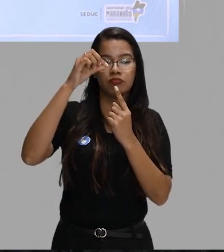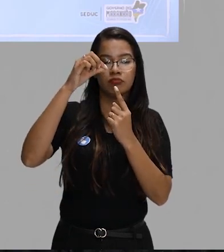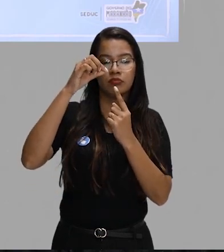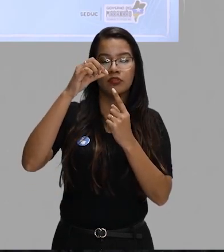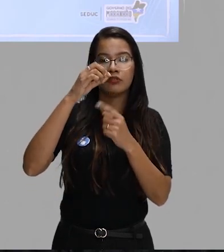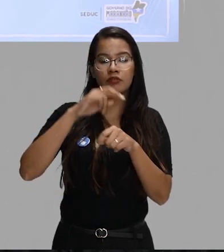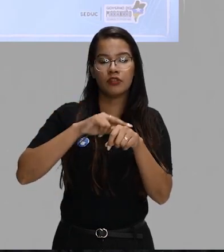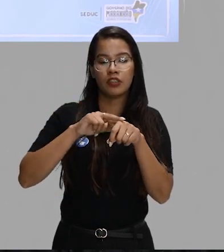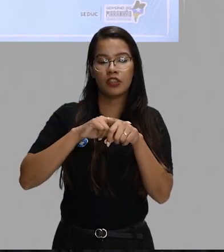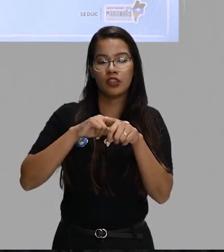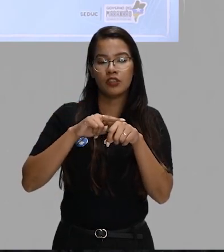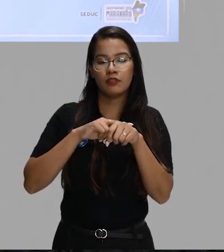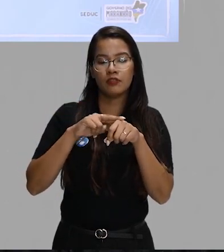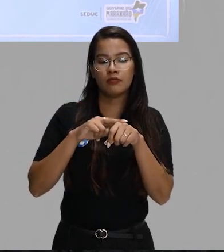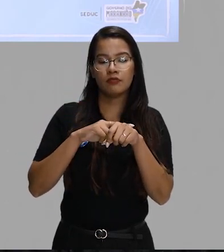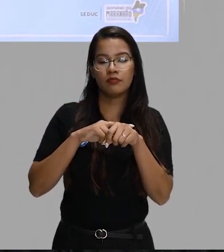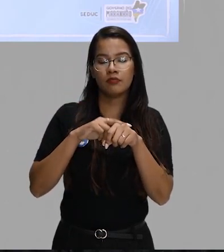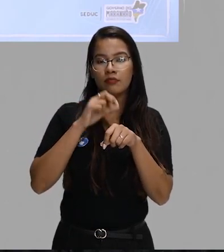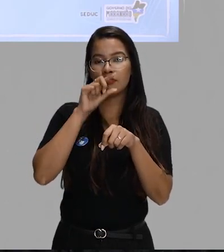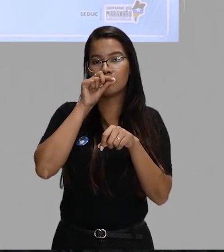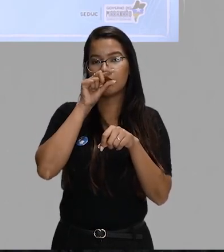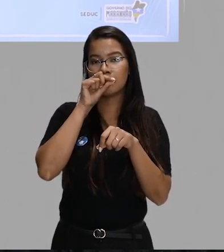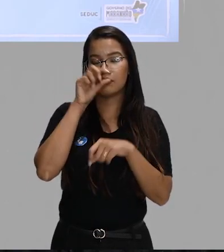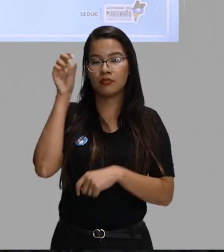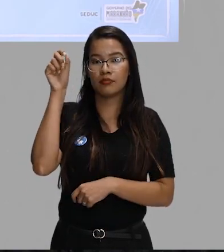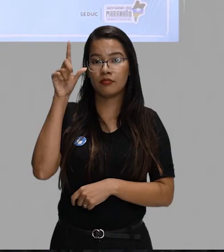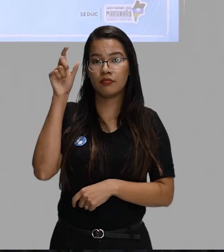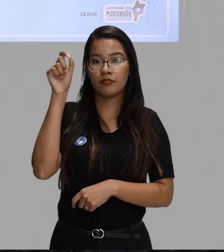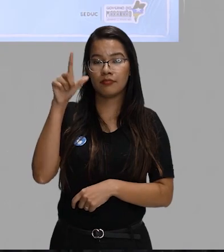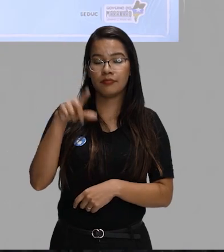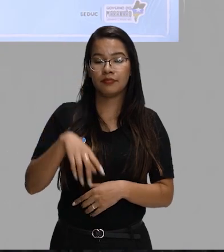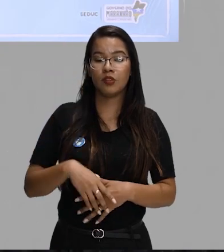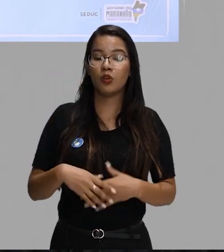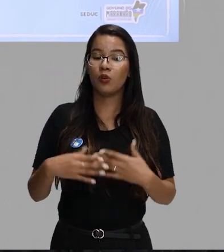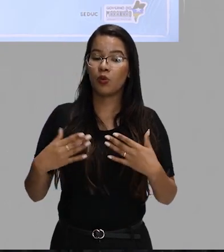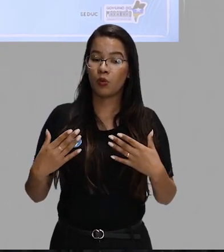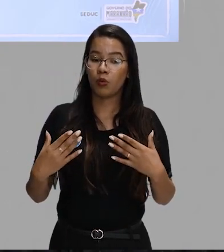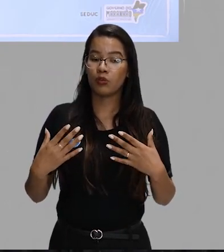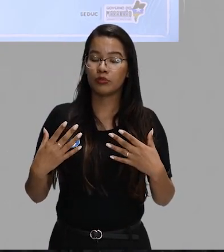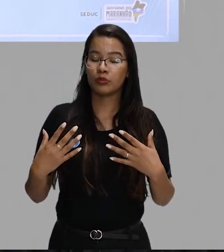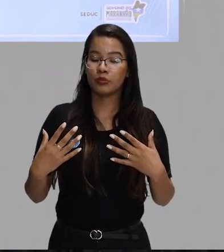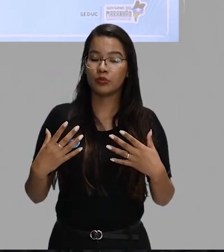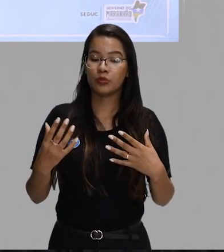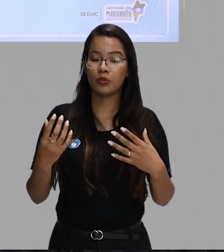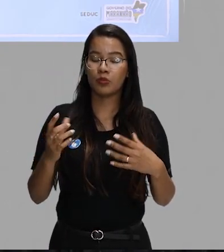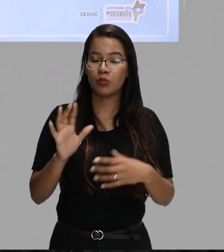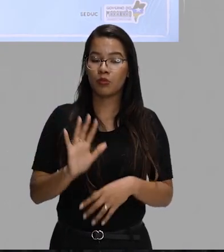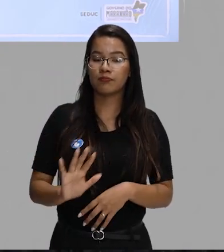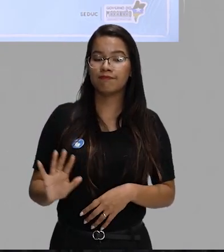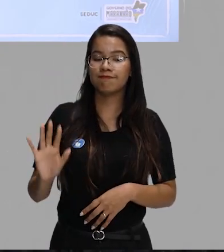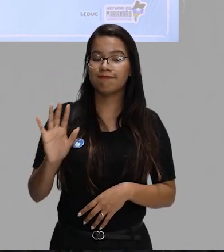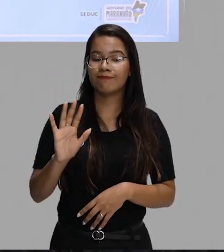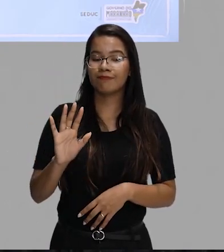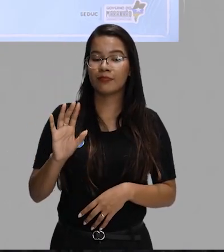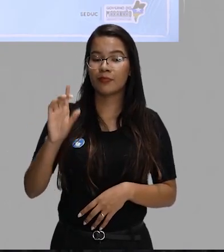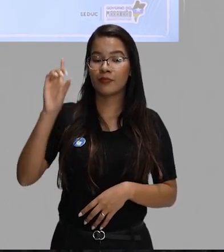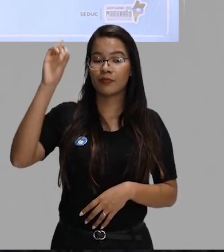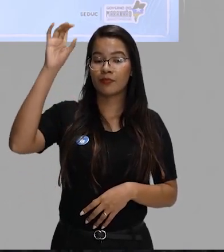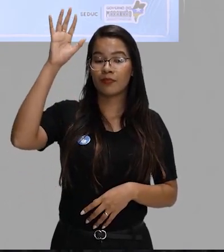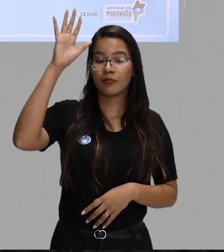azul. Okay? Então essas são as suas cores de origem. Quando esse conjunto é iluminado por uma luz